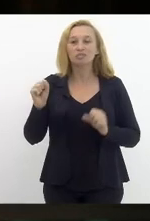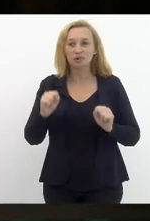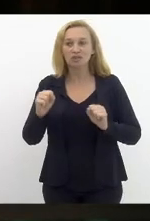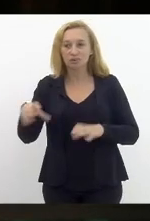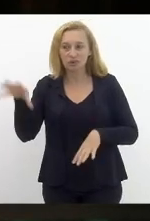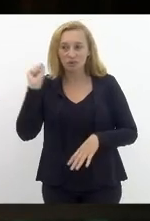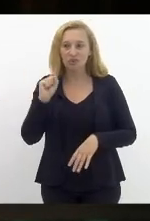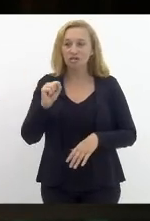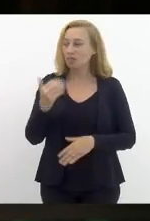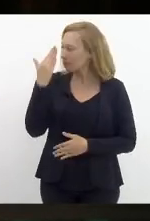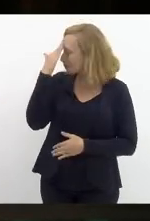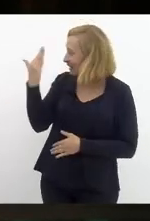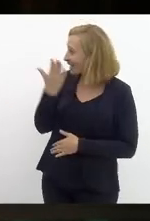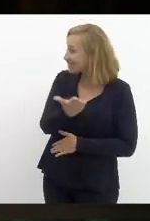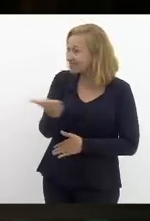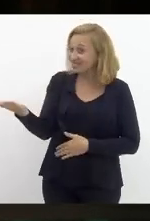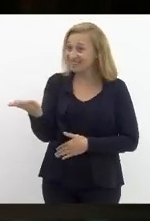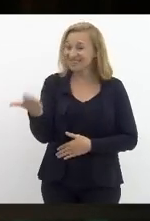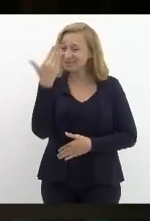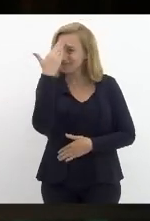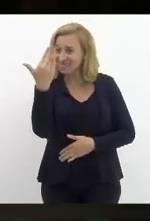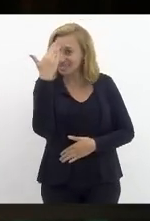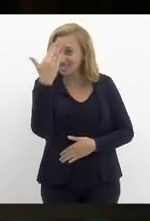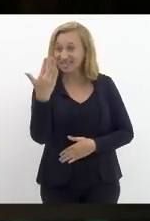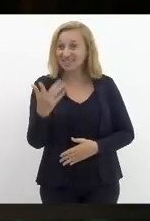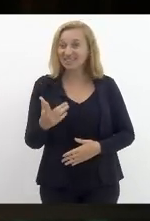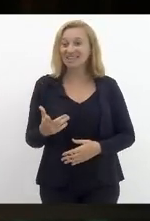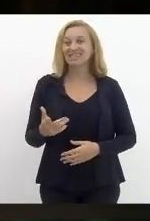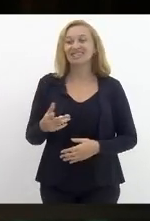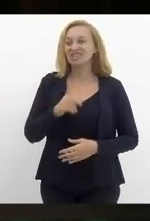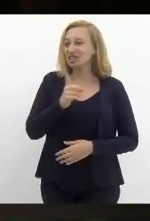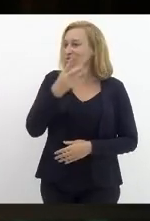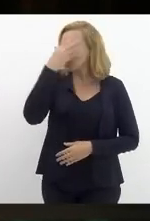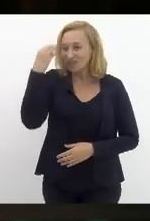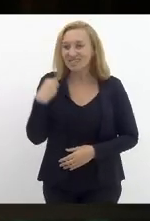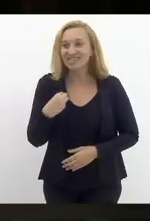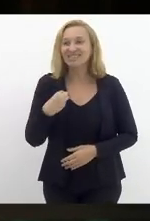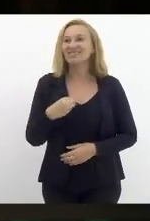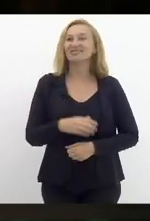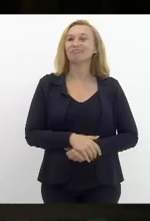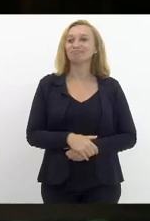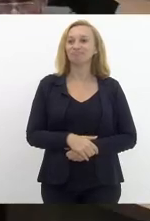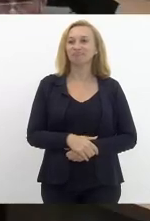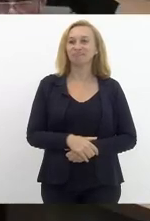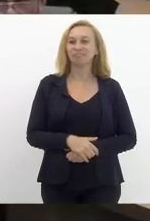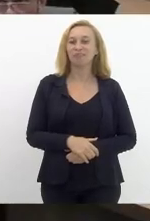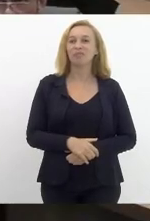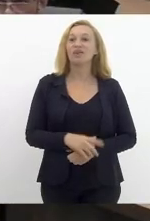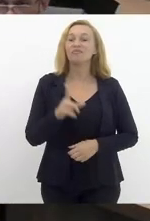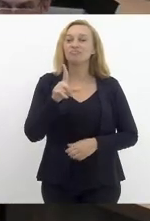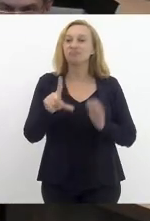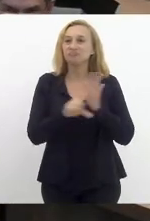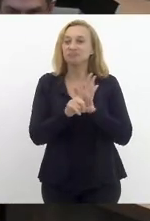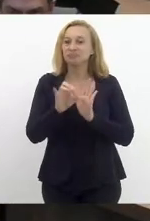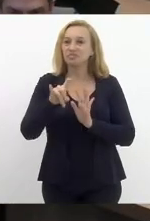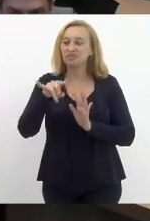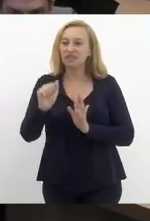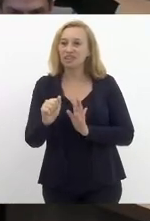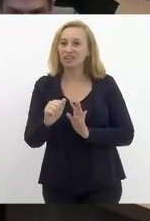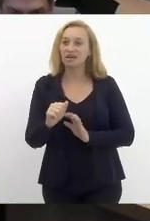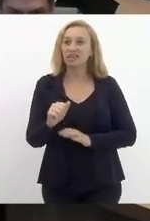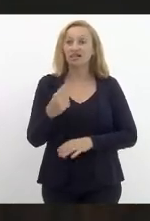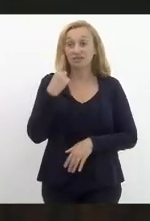Muito obrigado a todos. Obrigado. Ninguém fica para trás. A lei orgânica, o pessoal está escutando falar